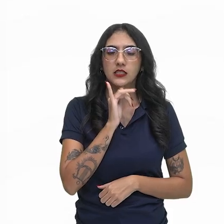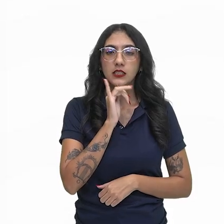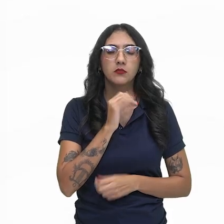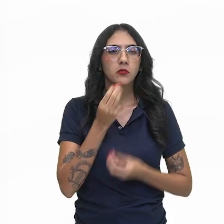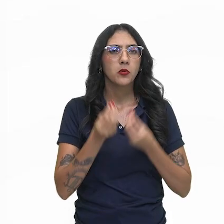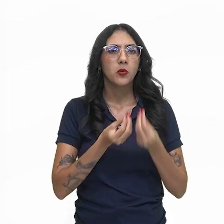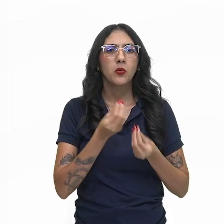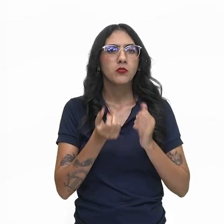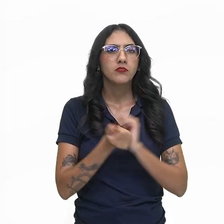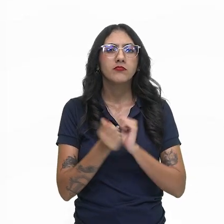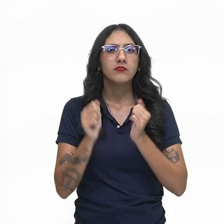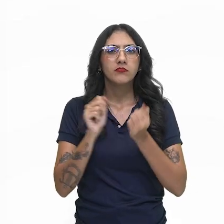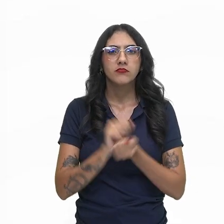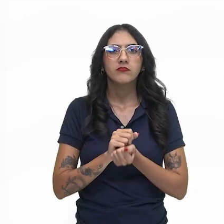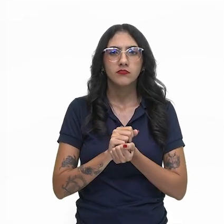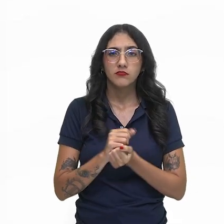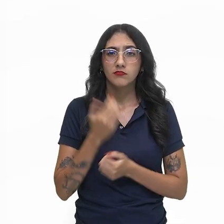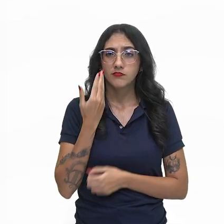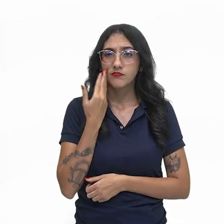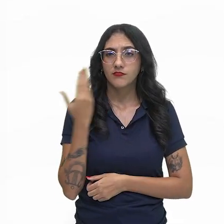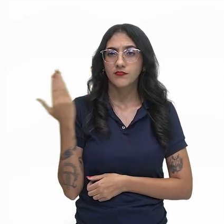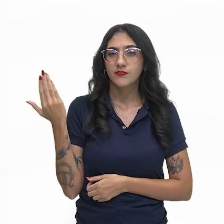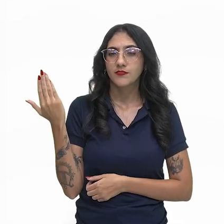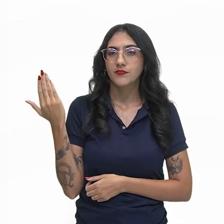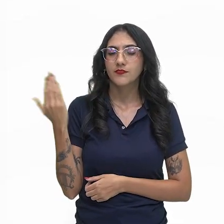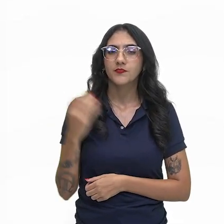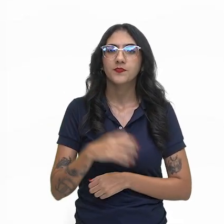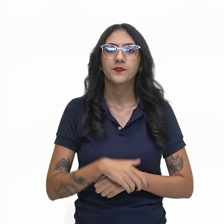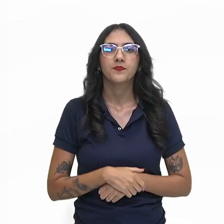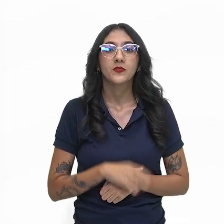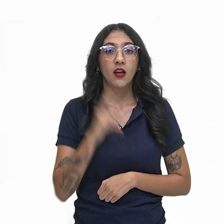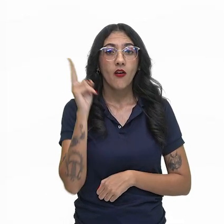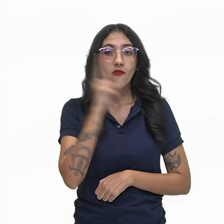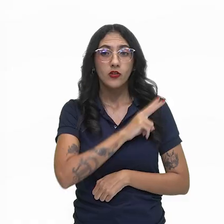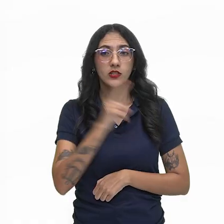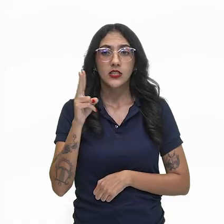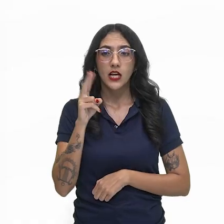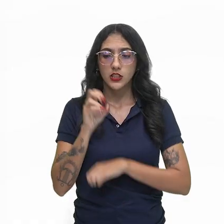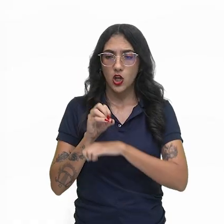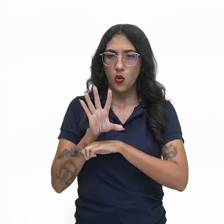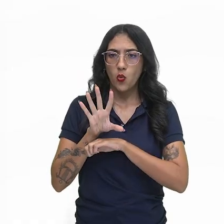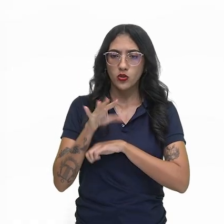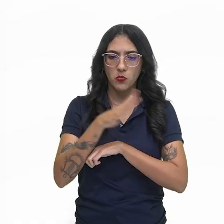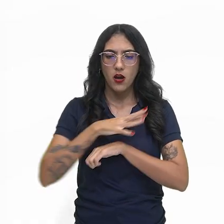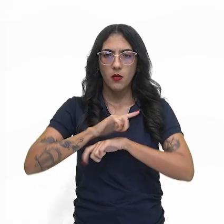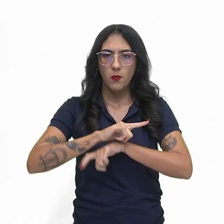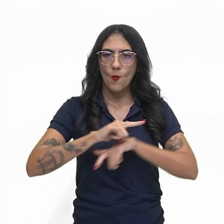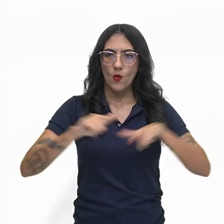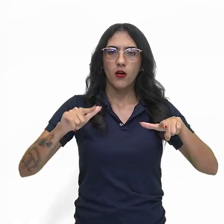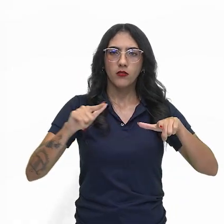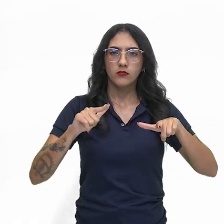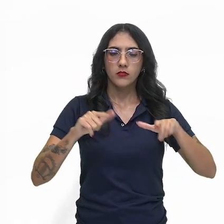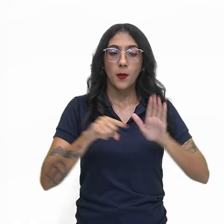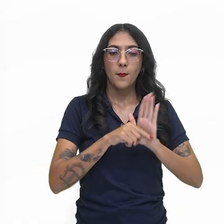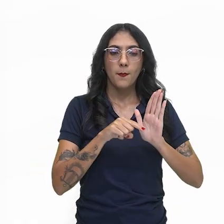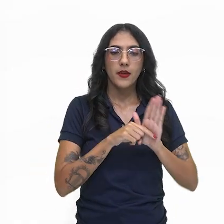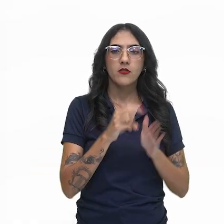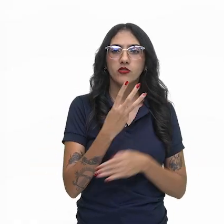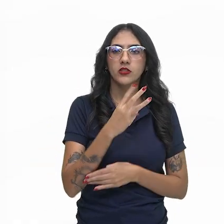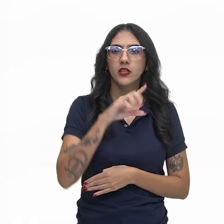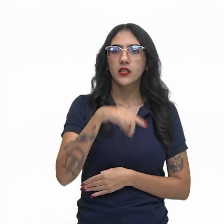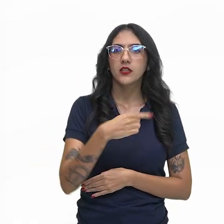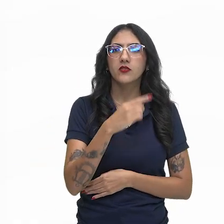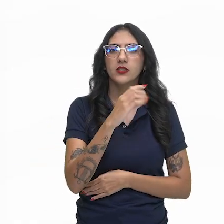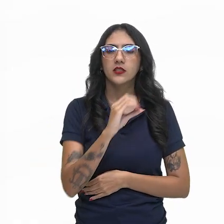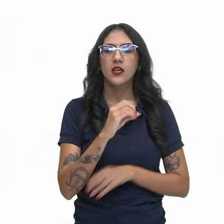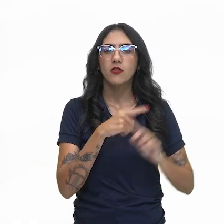escritos assim em notação científica. Velocidade da luz no vácuo, 3 vezes 10 elevado a 8